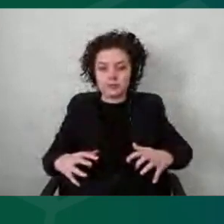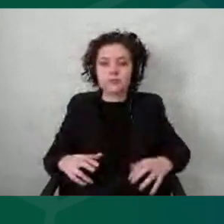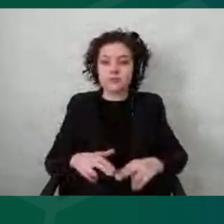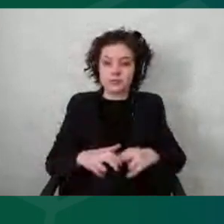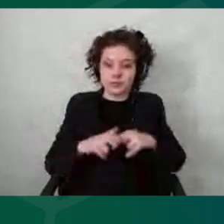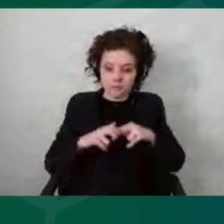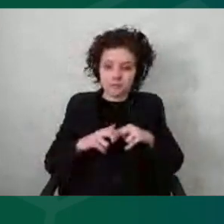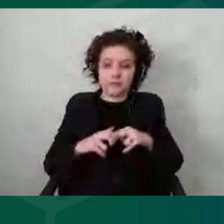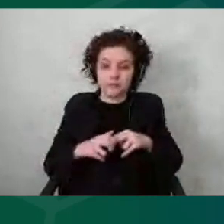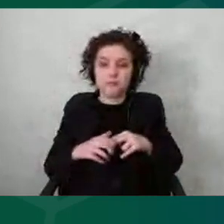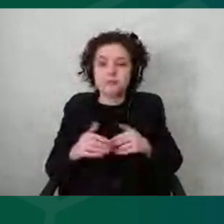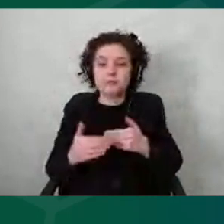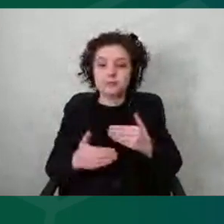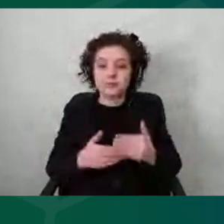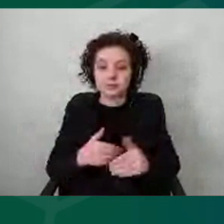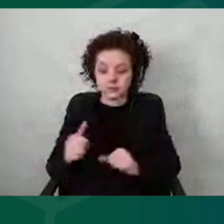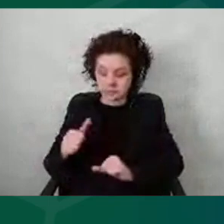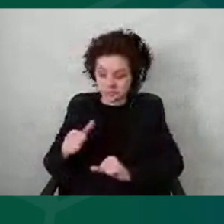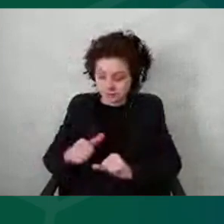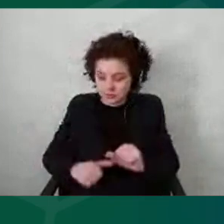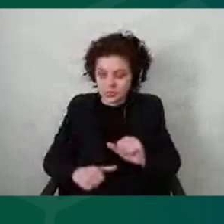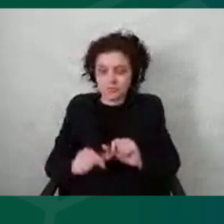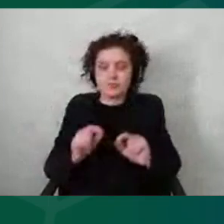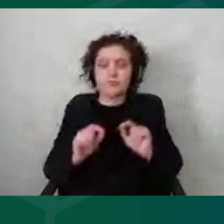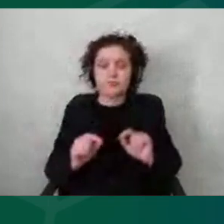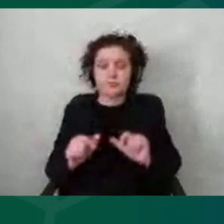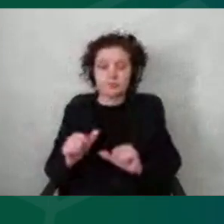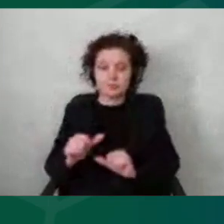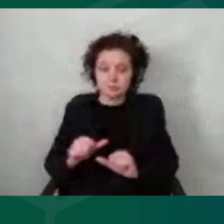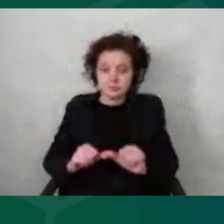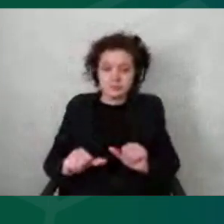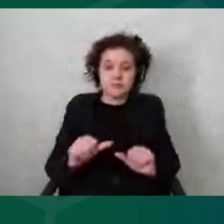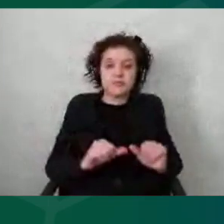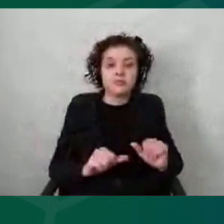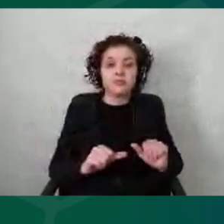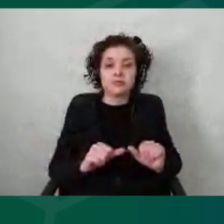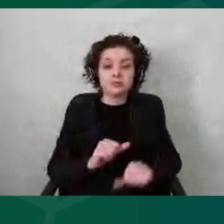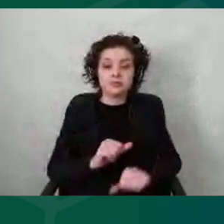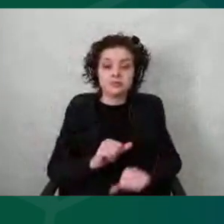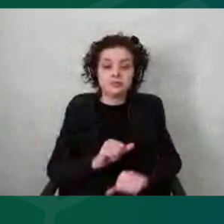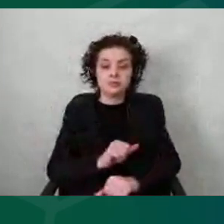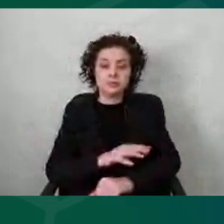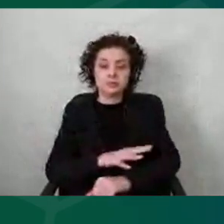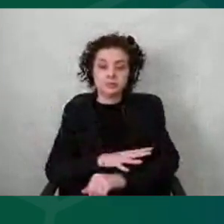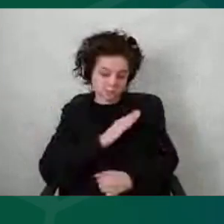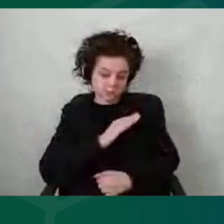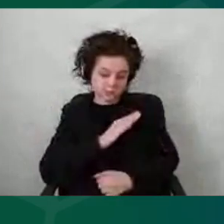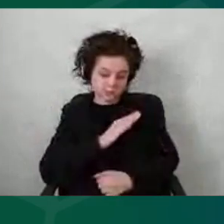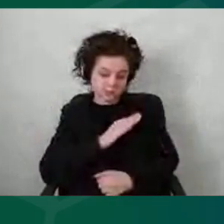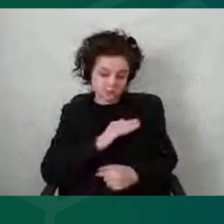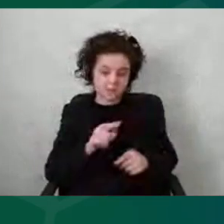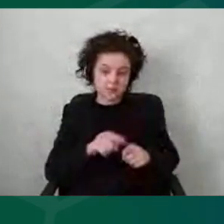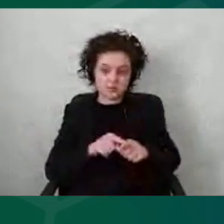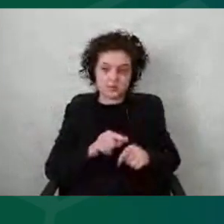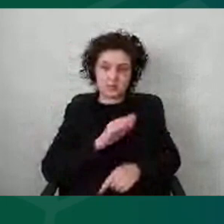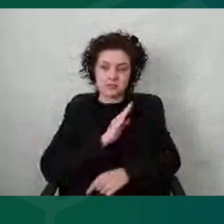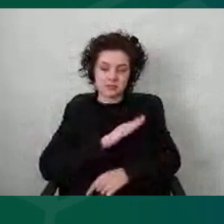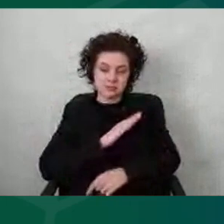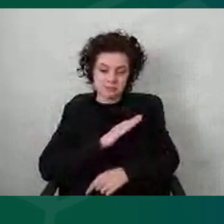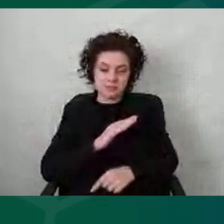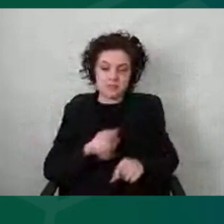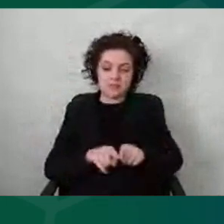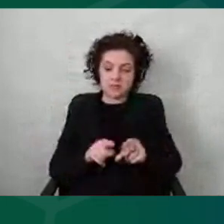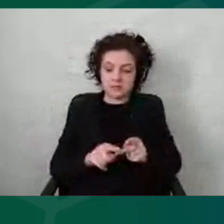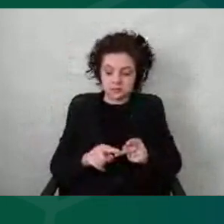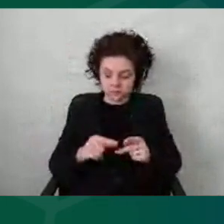ter uma alteração que envolve alterações vasculares, alterações de microcirculação e resposta